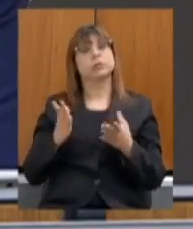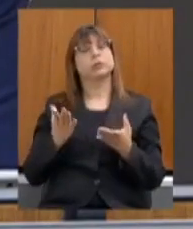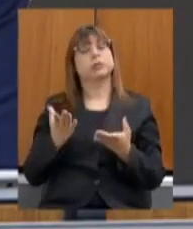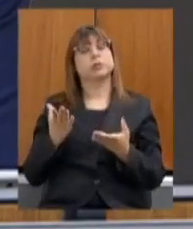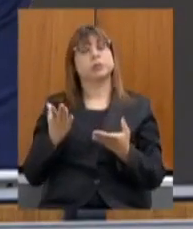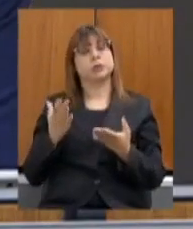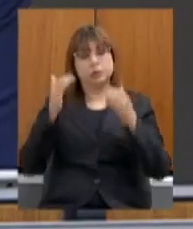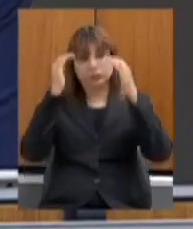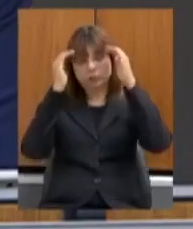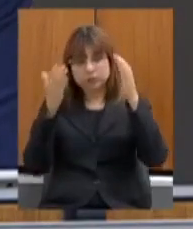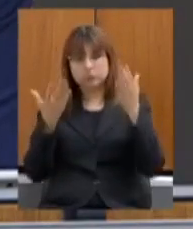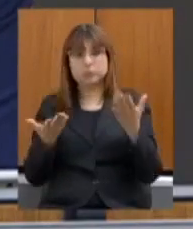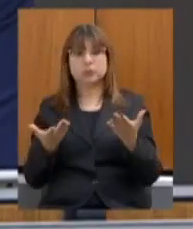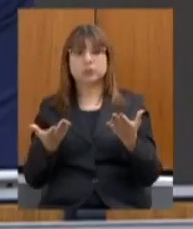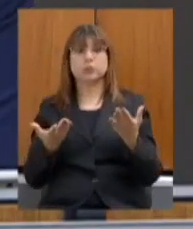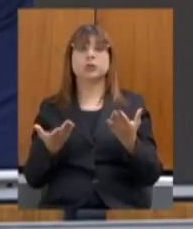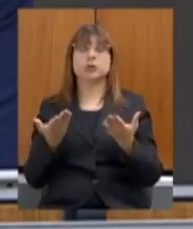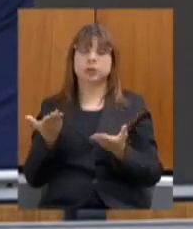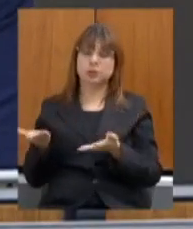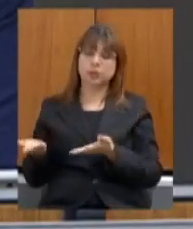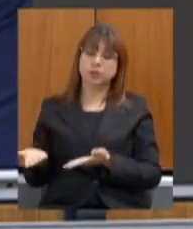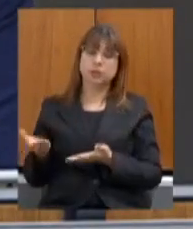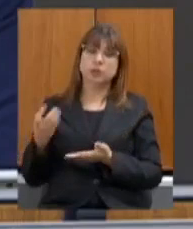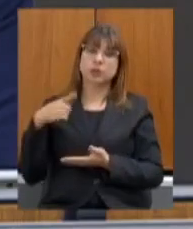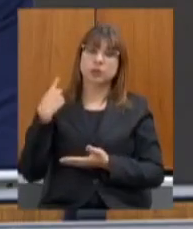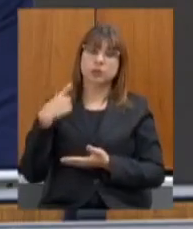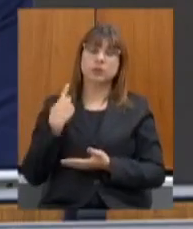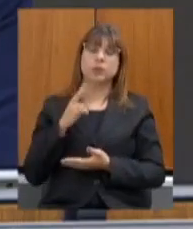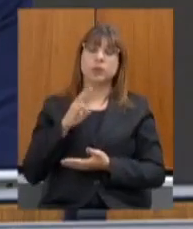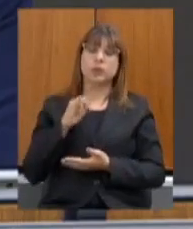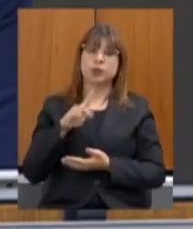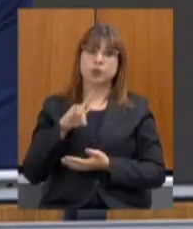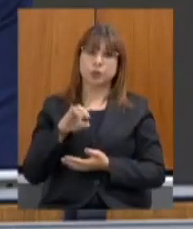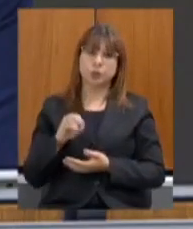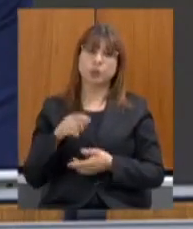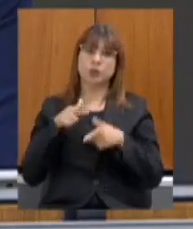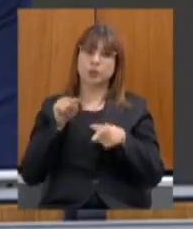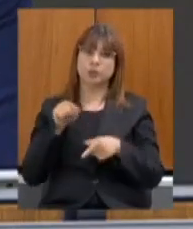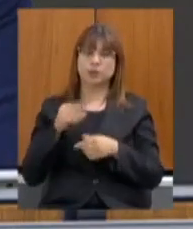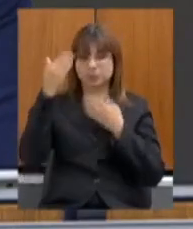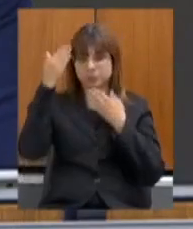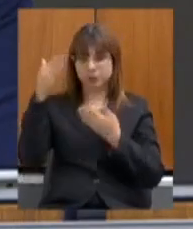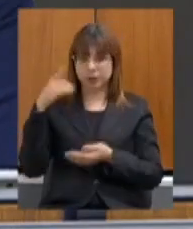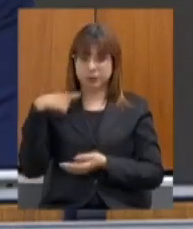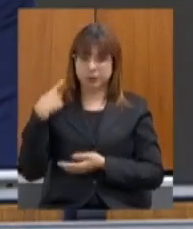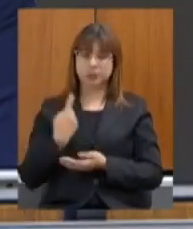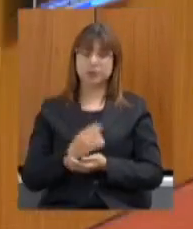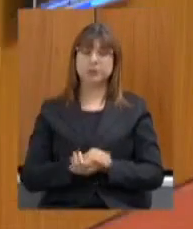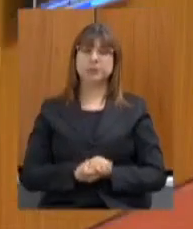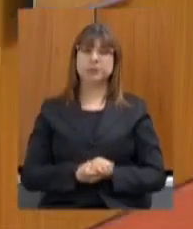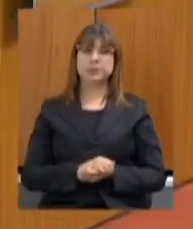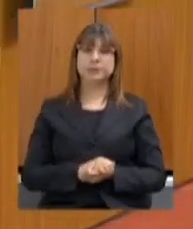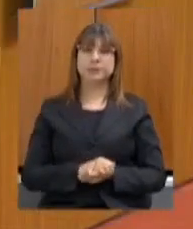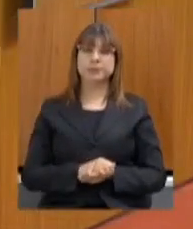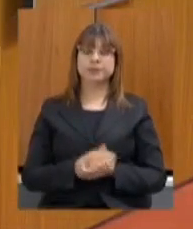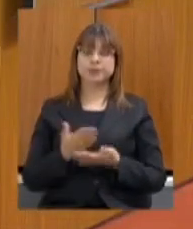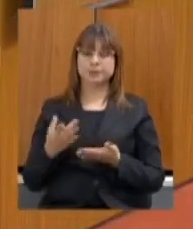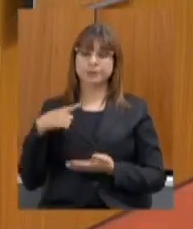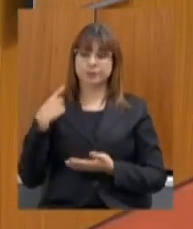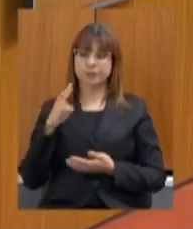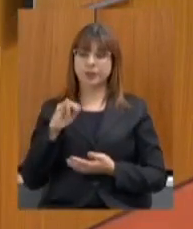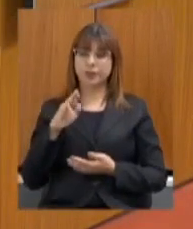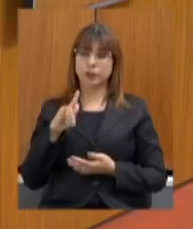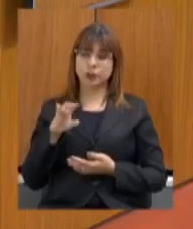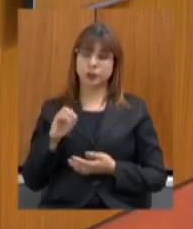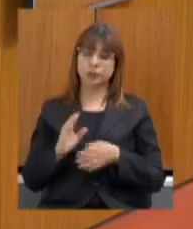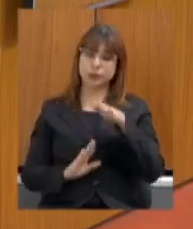respeitosa e o deputado Virgílio Guimarães com certeza caminha nessa direção. Então, muito obrigado, deputado. Deputado Virgílio, mais